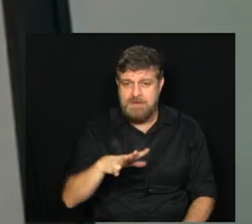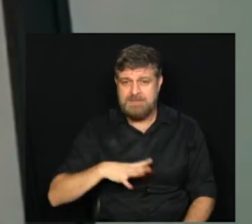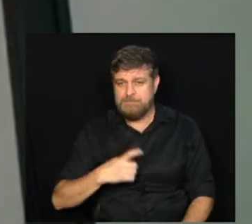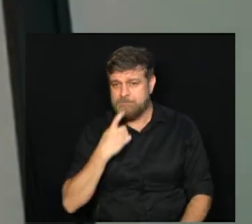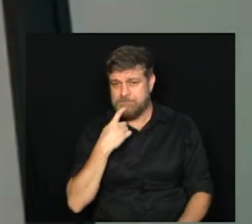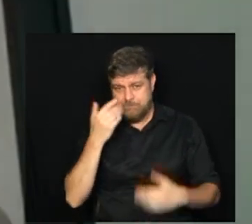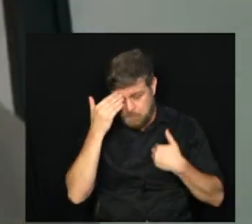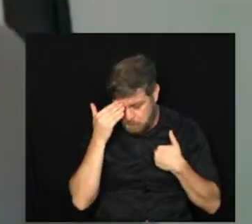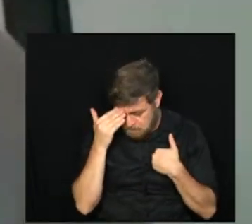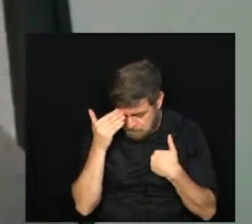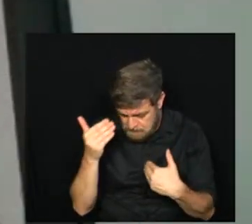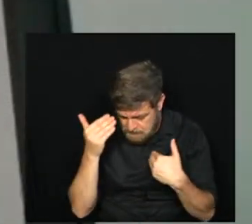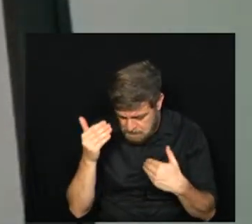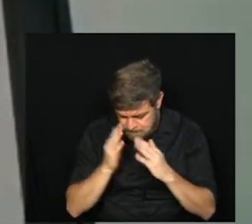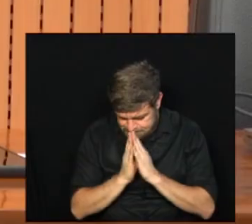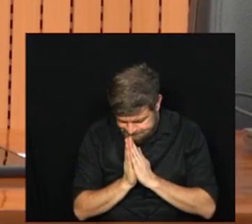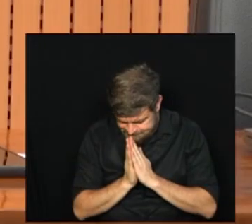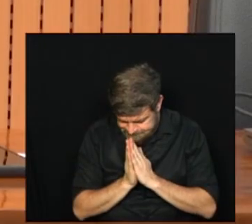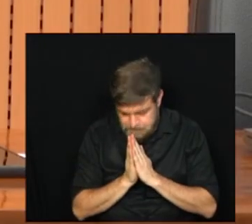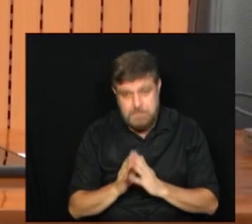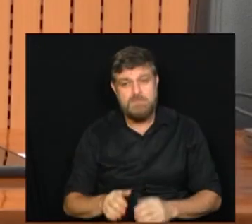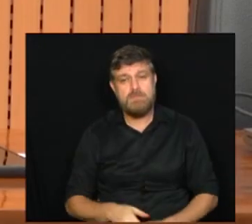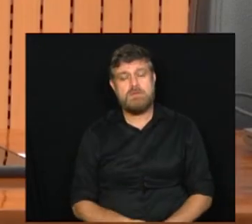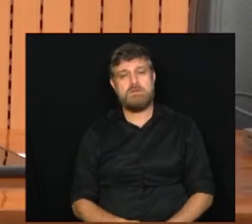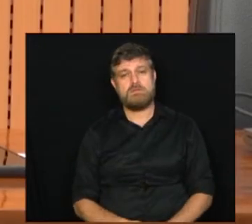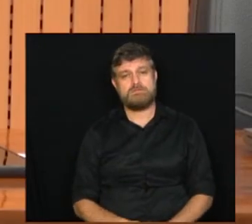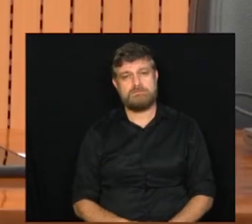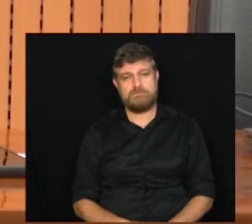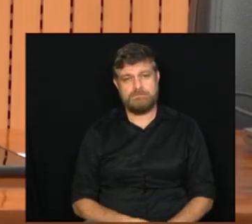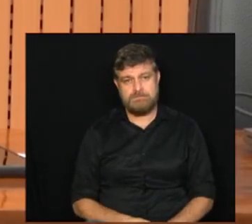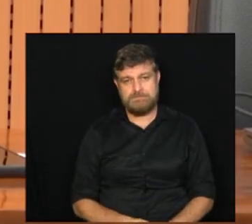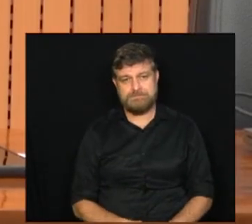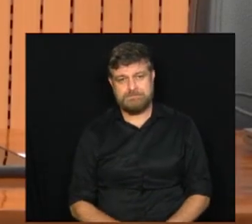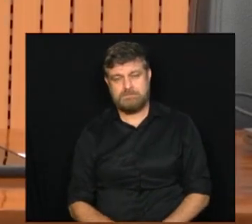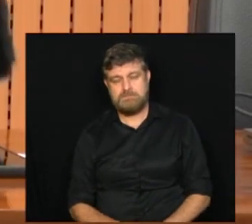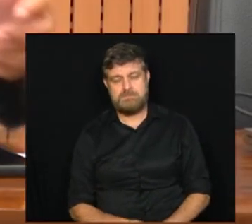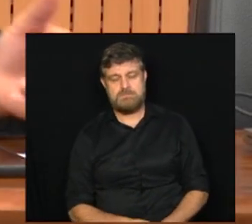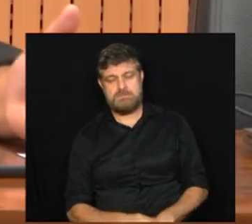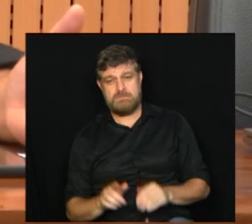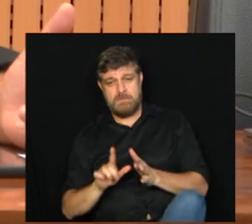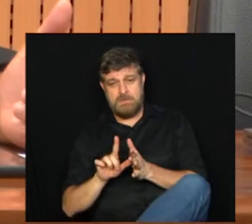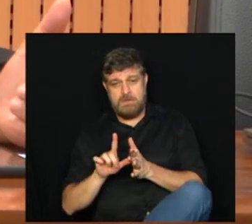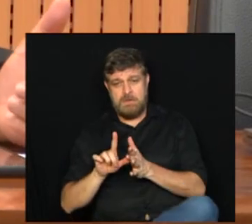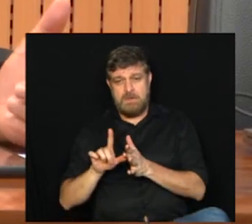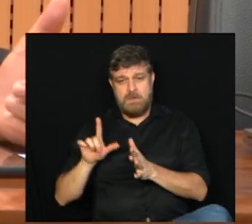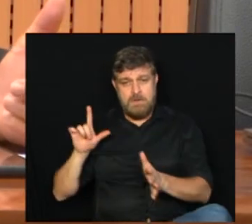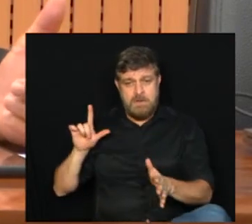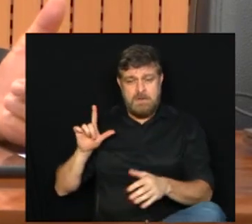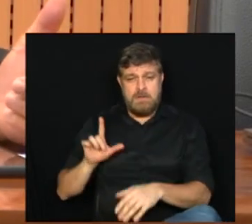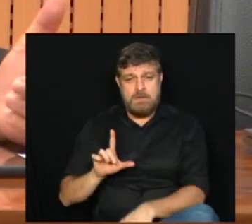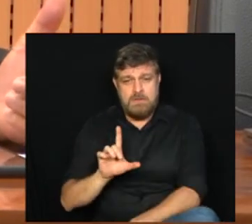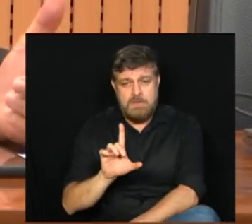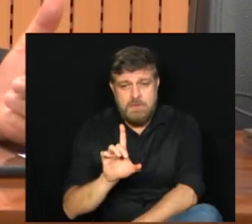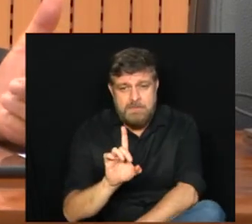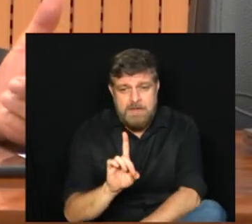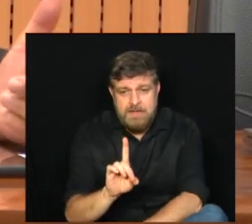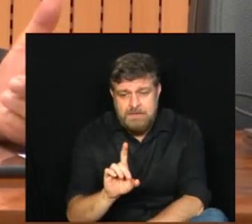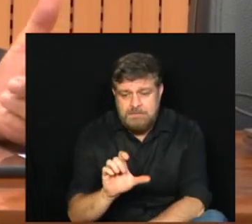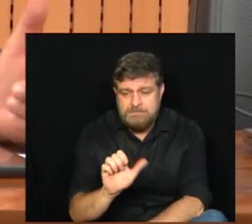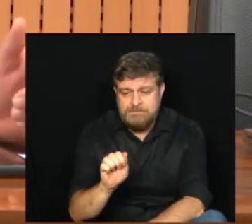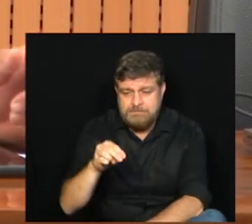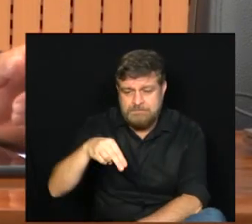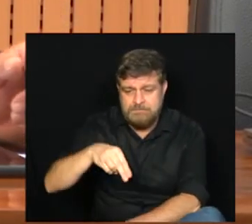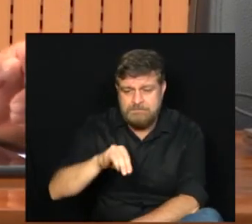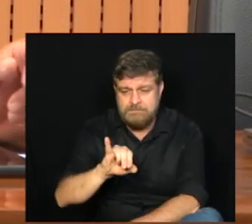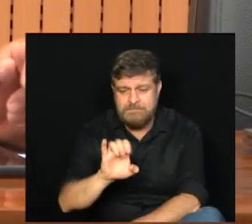Gratidão. Obrigado, Tiago. Quero passar a palavra à Daniela, mas antes de passar a Daniela, pedir, Tiago e a